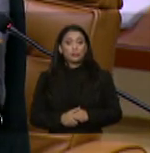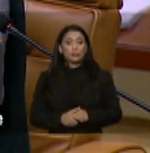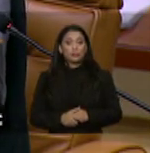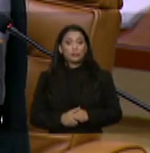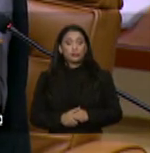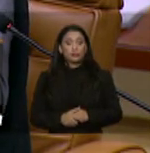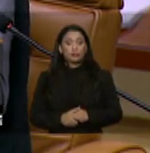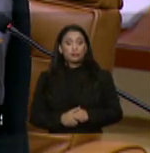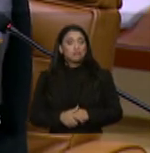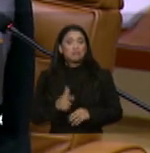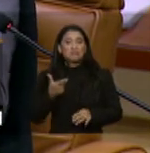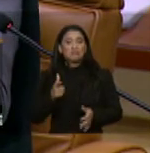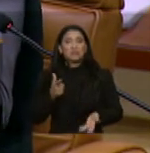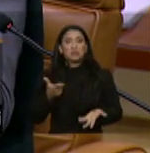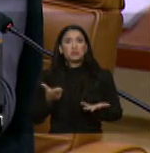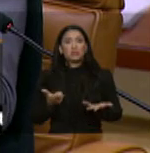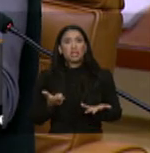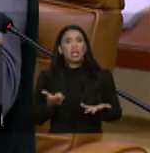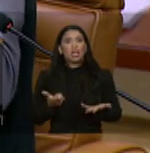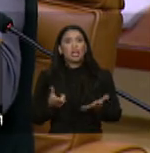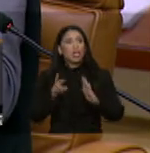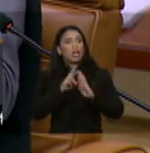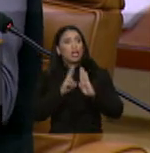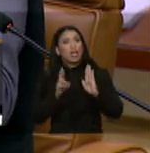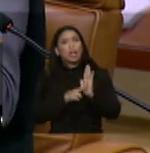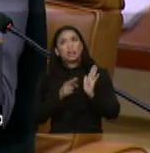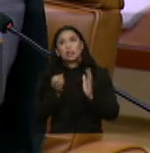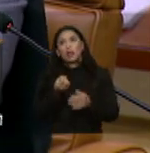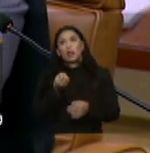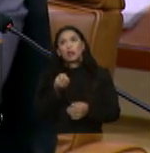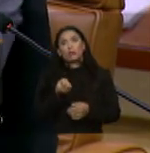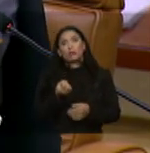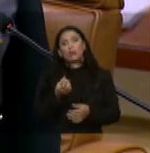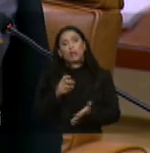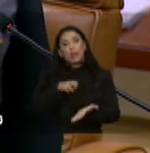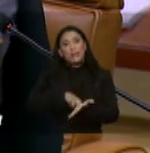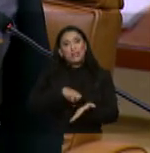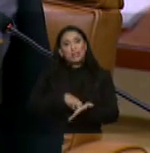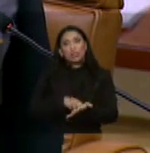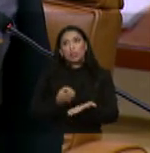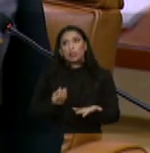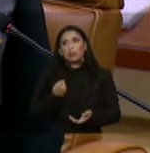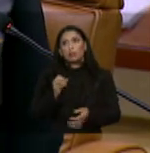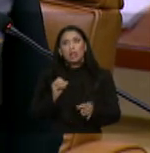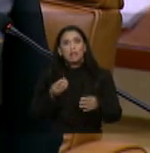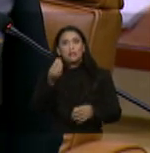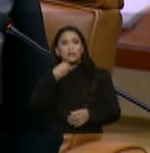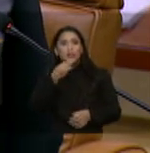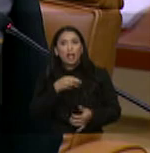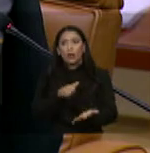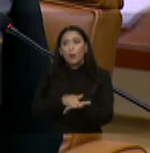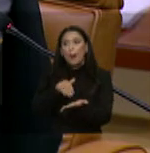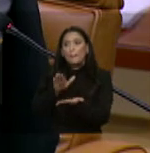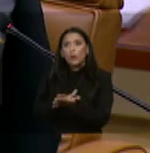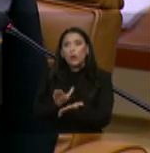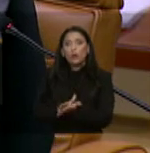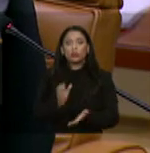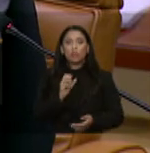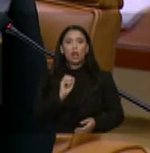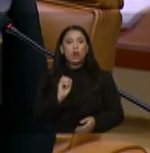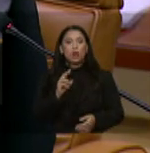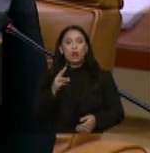muito sem efetividade muito brancas uma multa ou outra ou a medida radical que é simplesmente